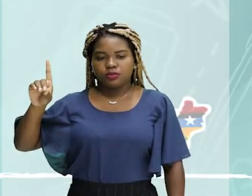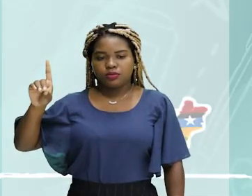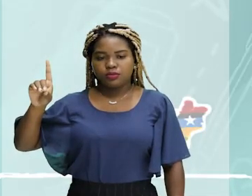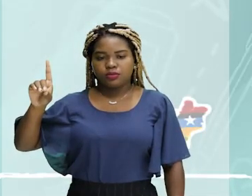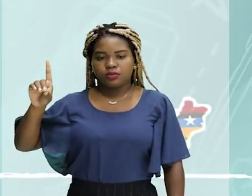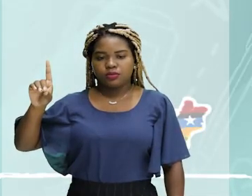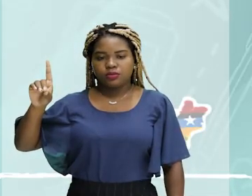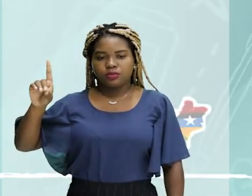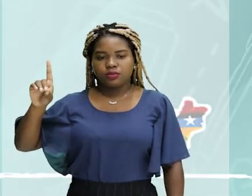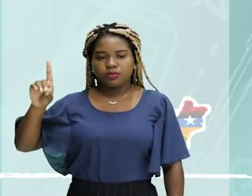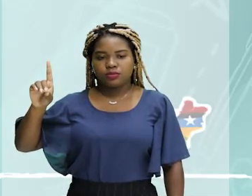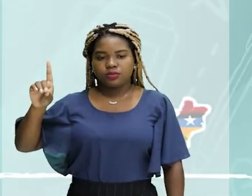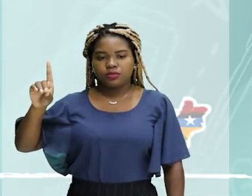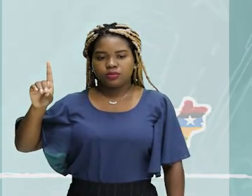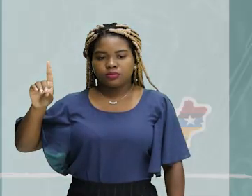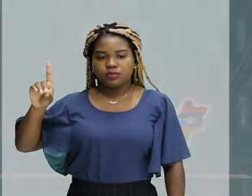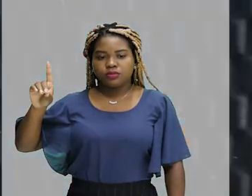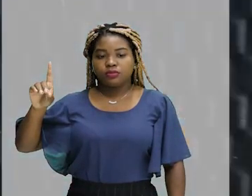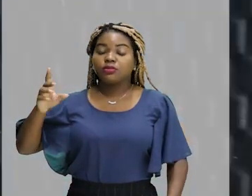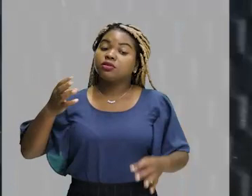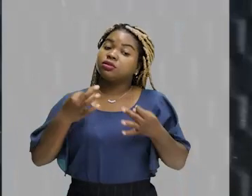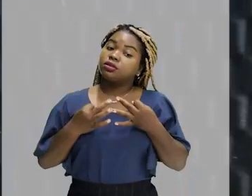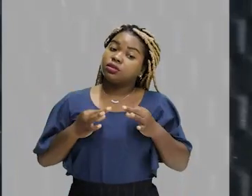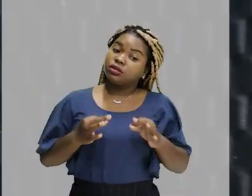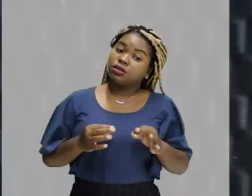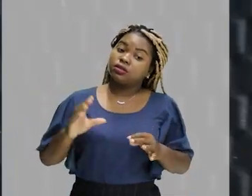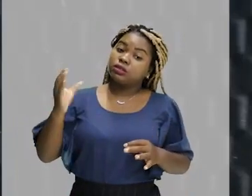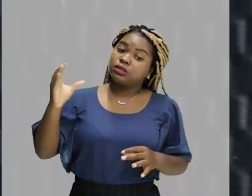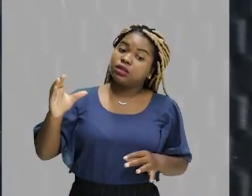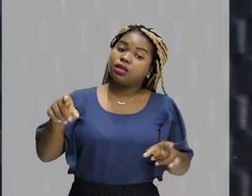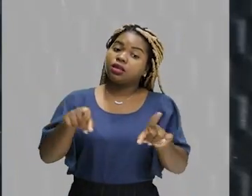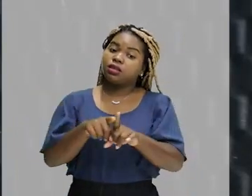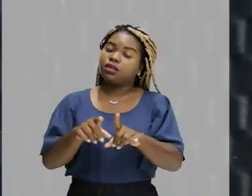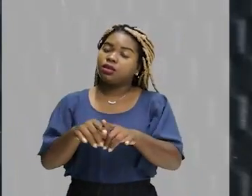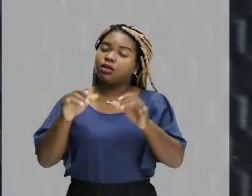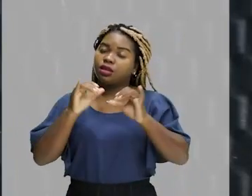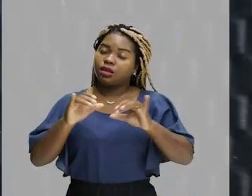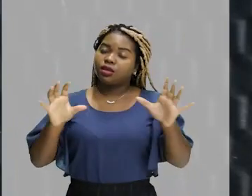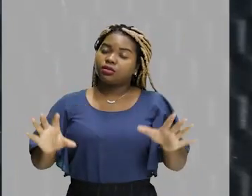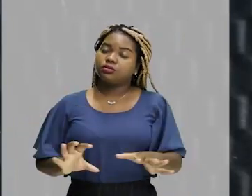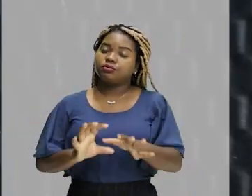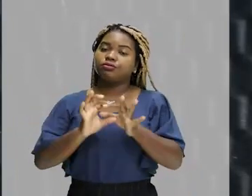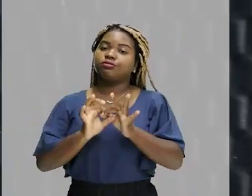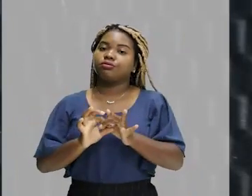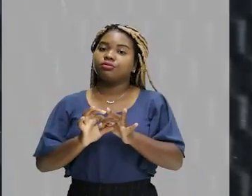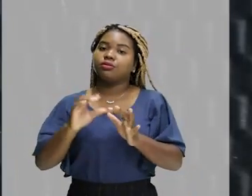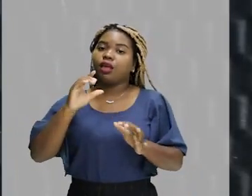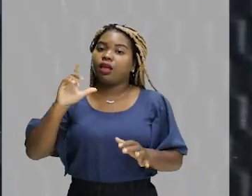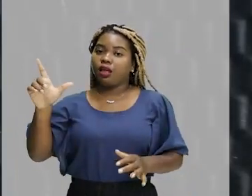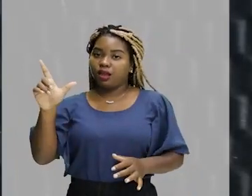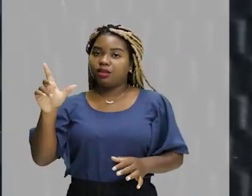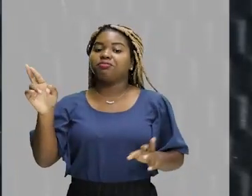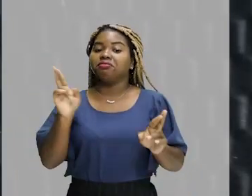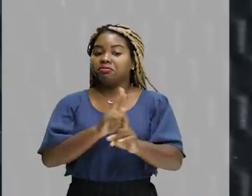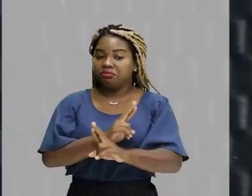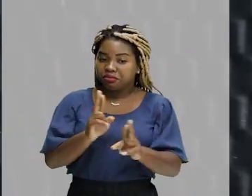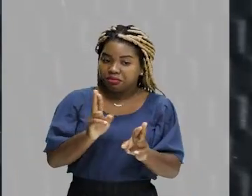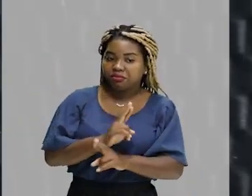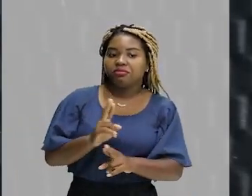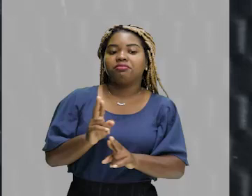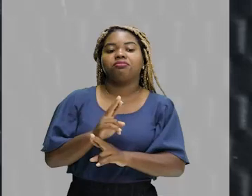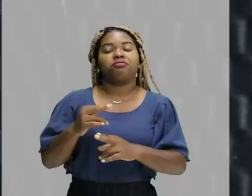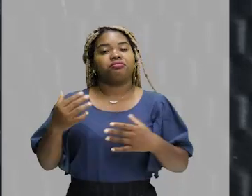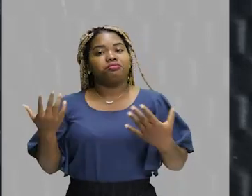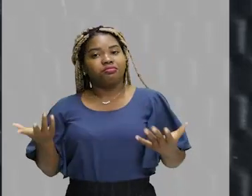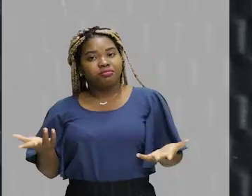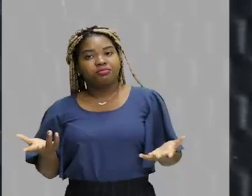e informacional, olha aí, ó, tecnologia, ciência e informação unidas. Claro que isso aqui se refere muito mais a esses novos espaços,